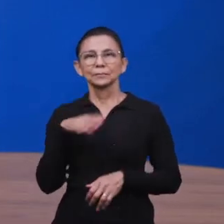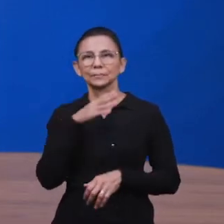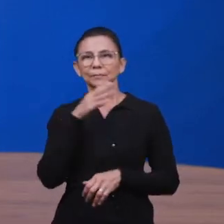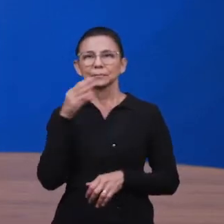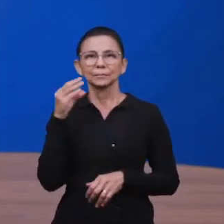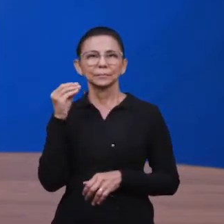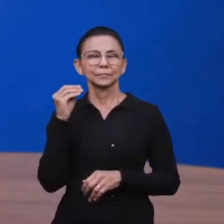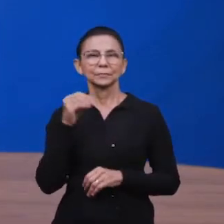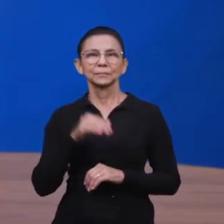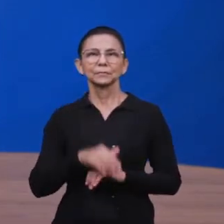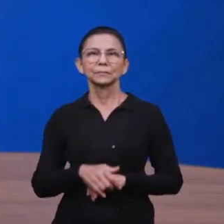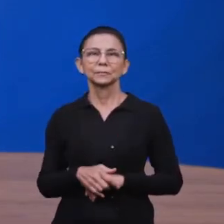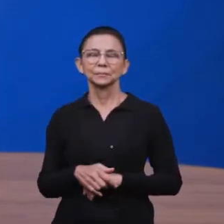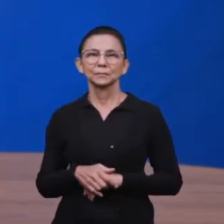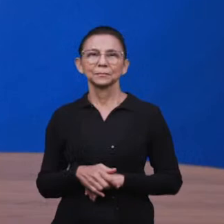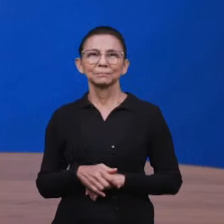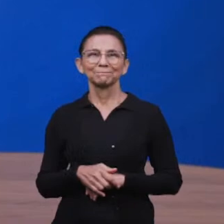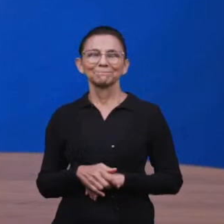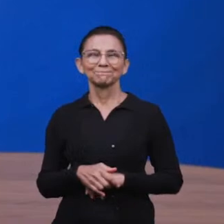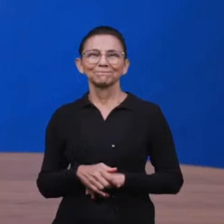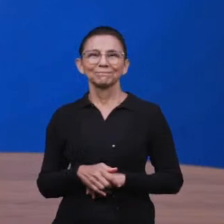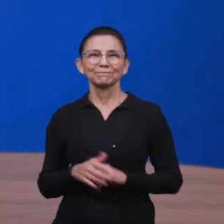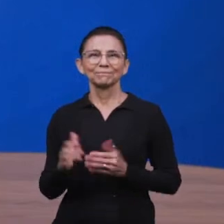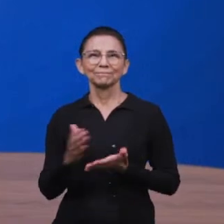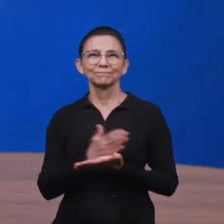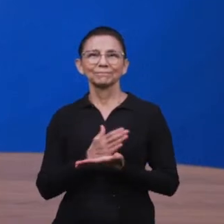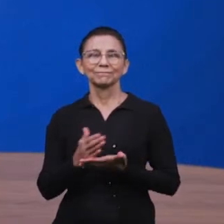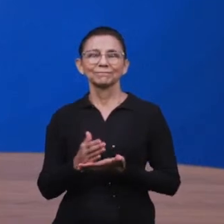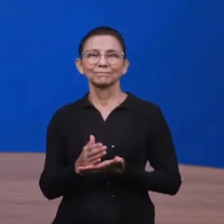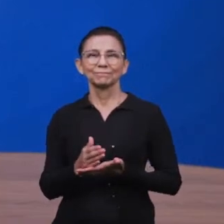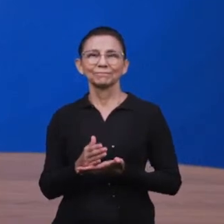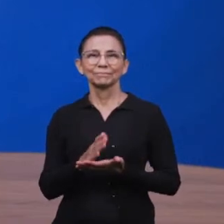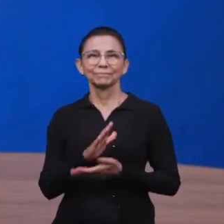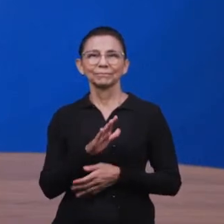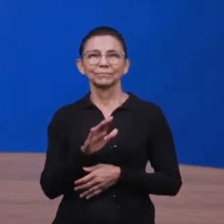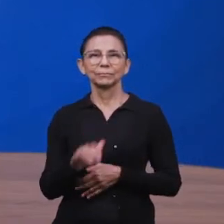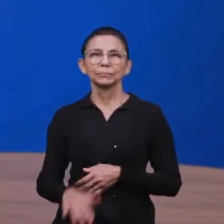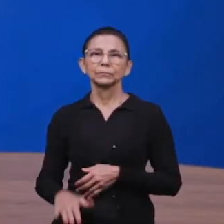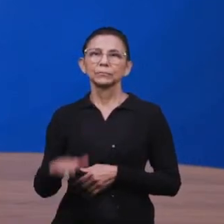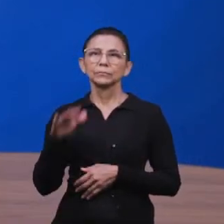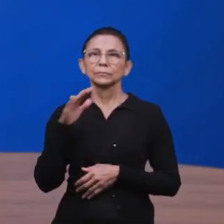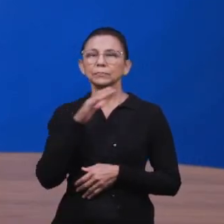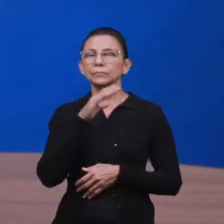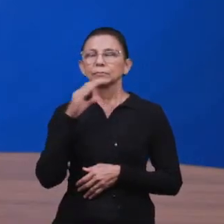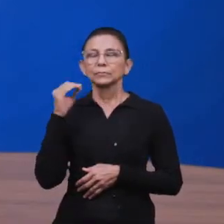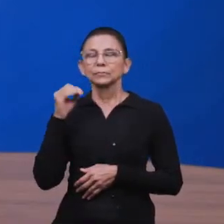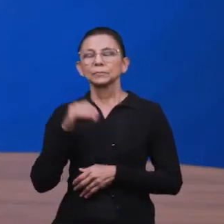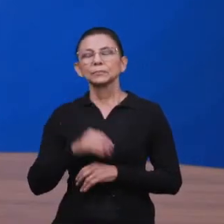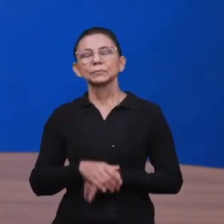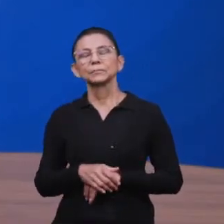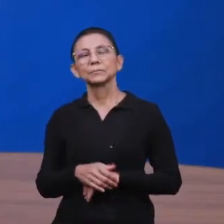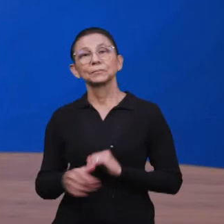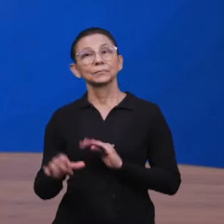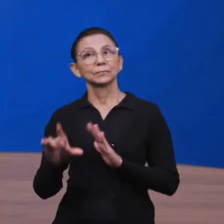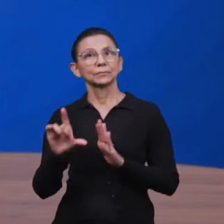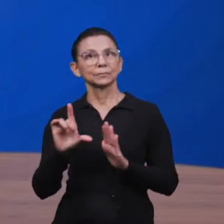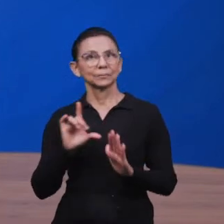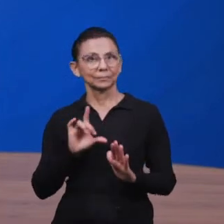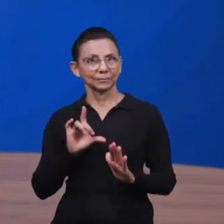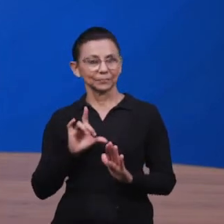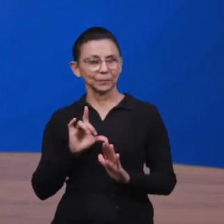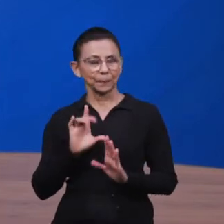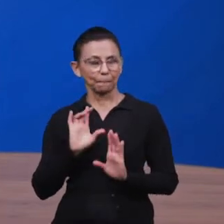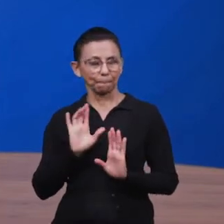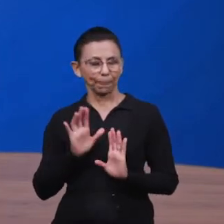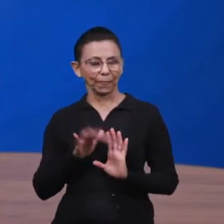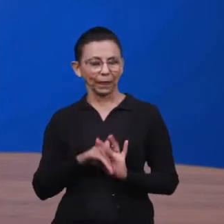que com a participação aqui conosco de algumas crianças intermediários e adolescentes. Mas antes, eu quero